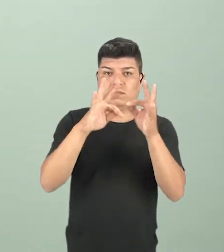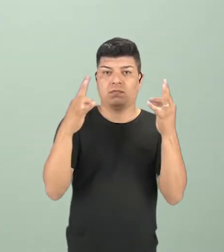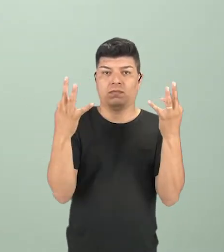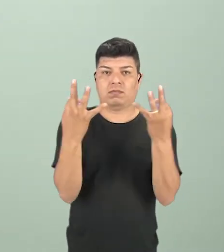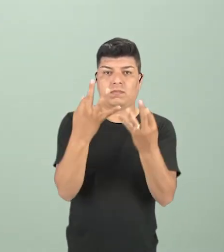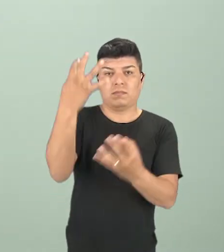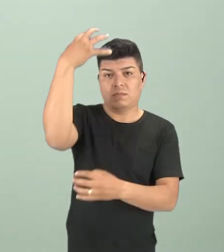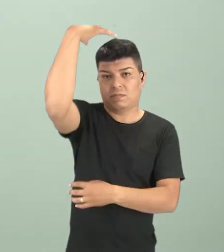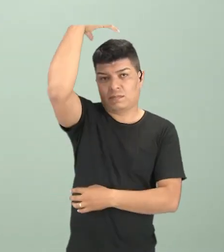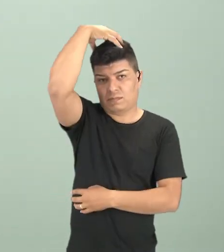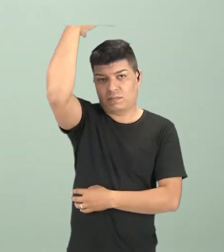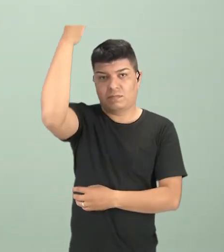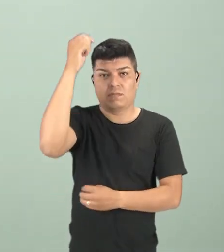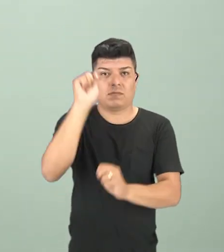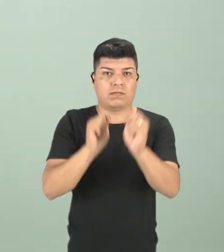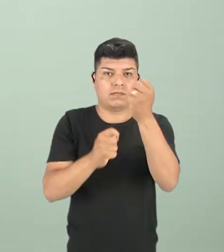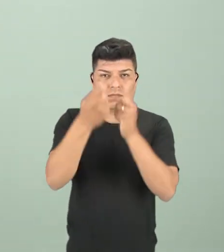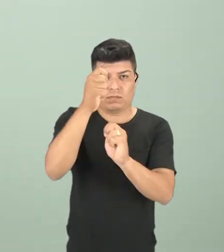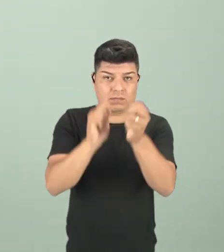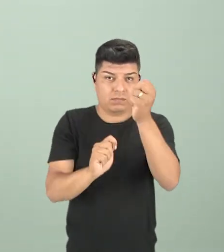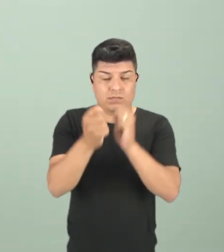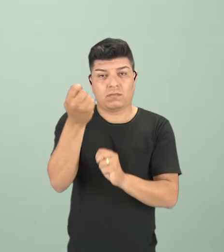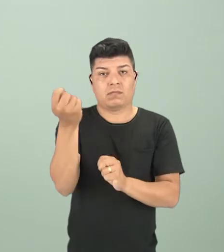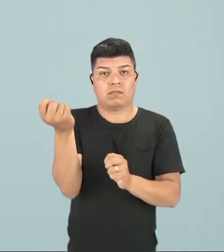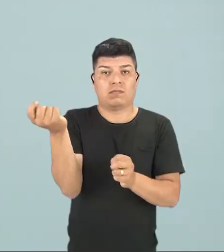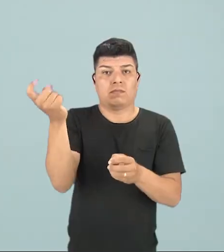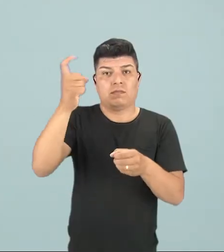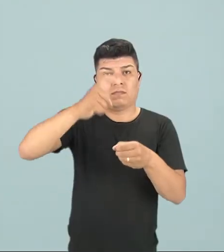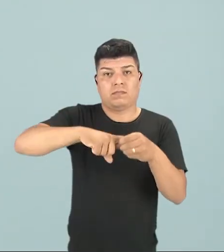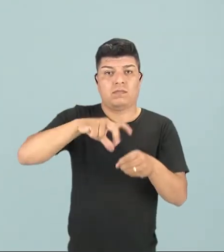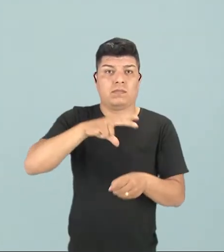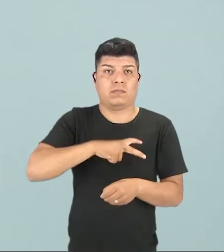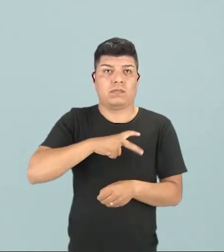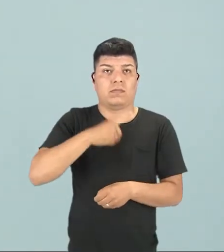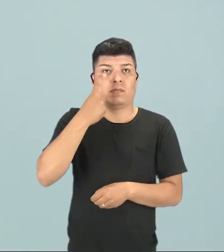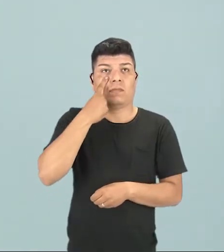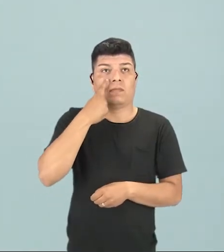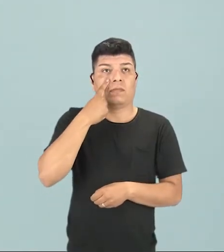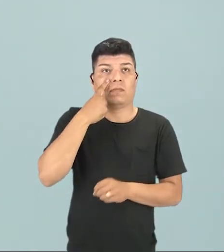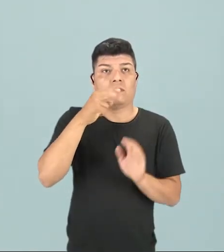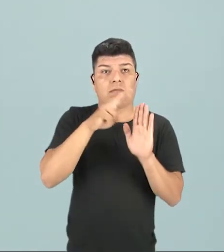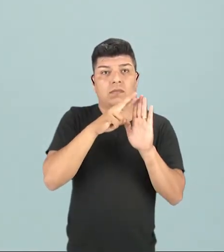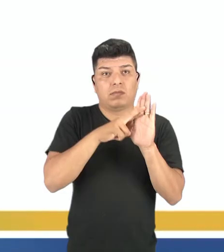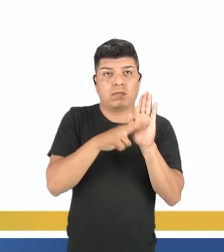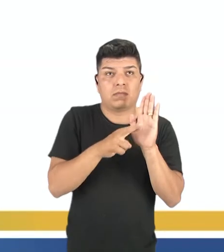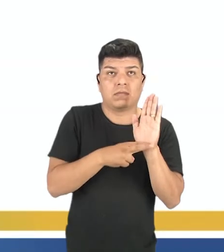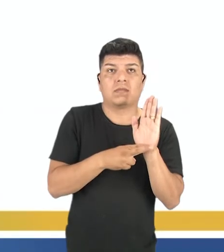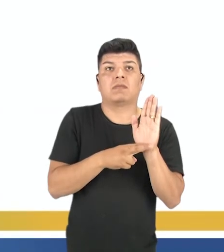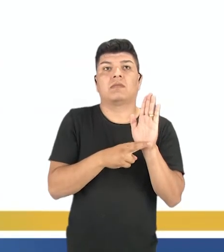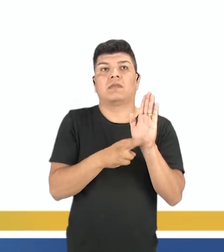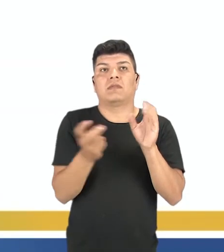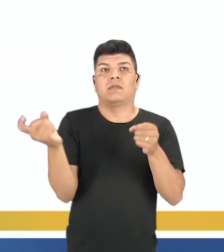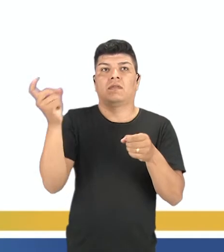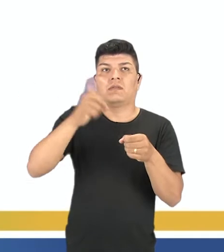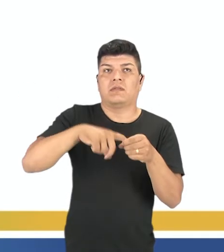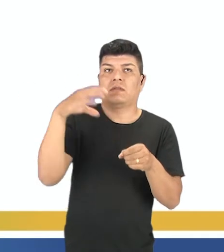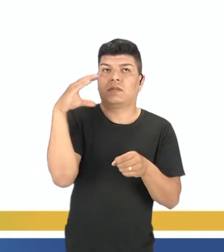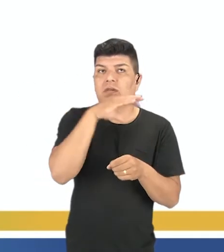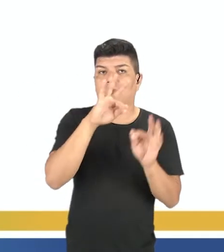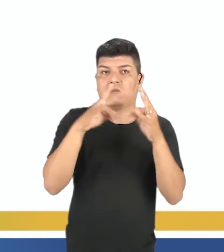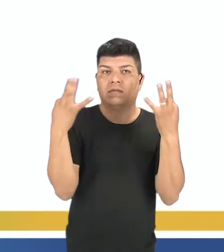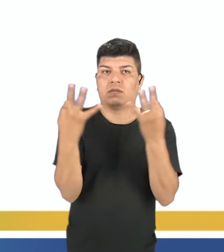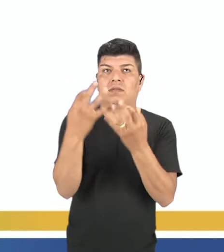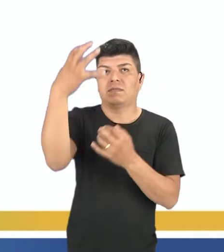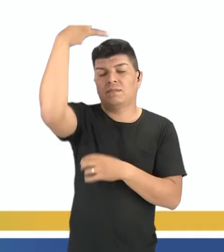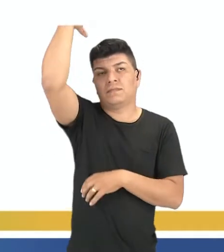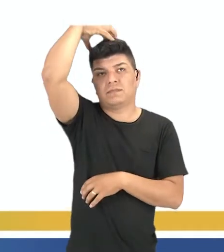o retorno da administração portuguesa para Portugal. Dá uma olhada aí nos pontos. Lá bem no meio, ó, retorno imediato da família